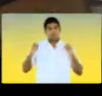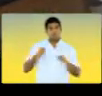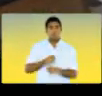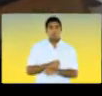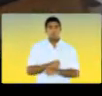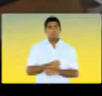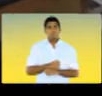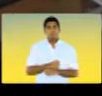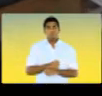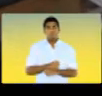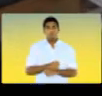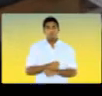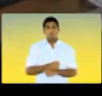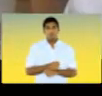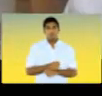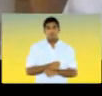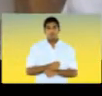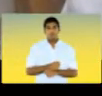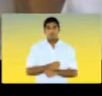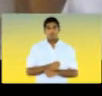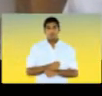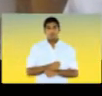fisioterapia.